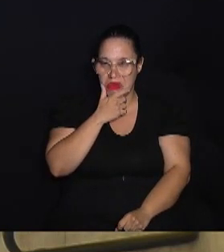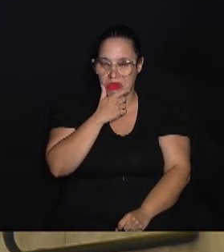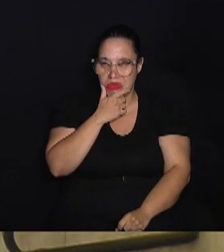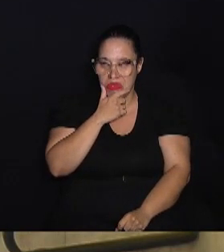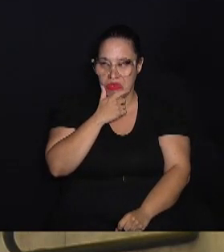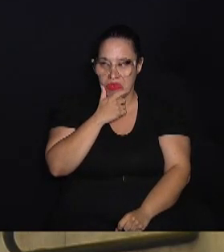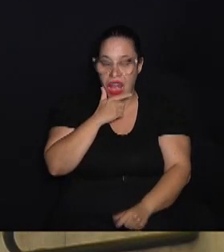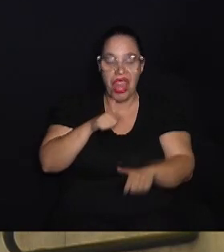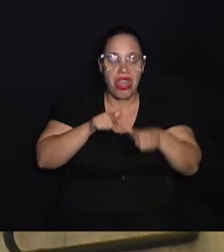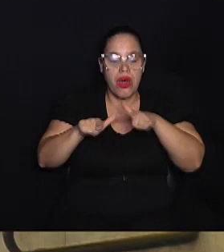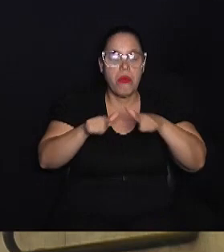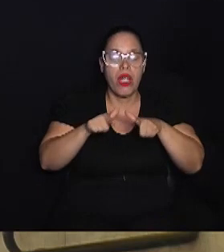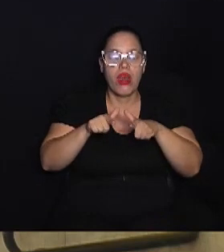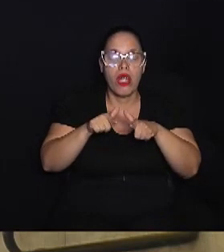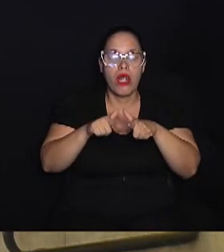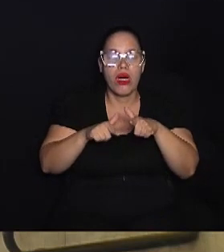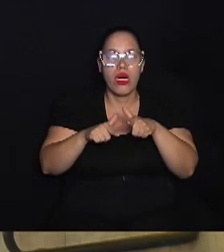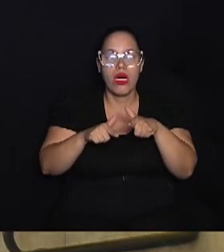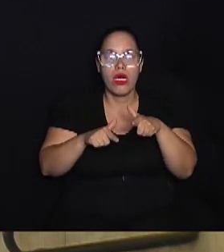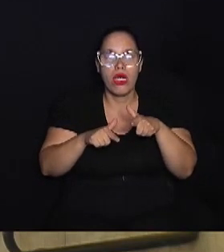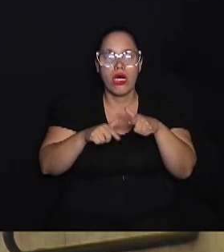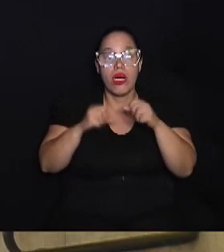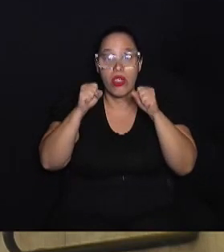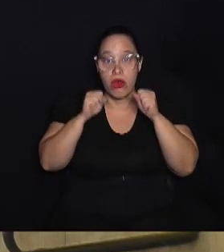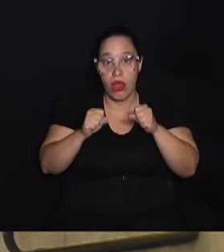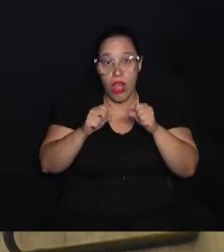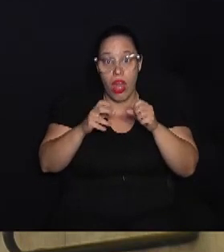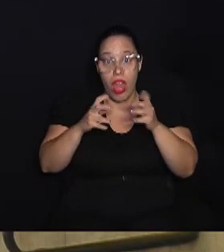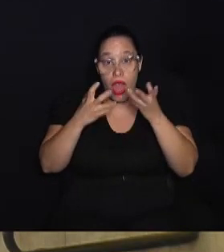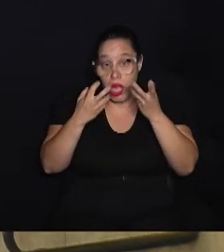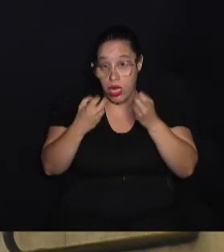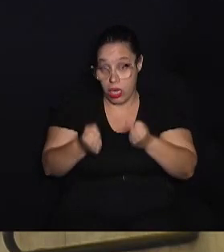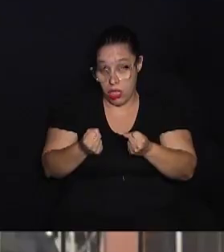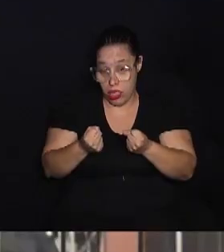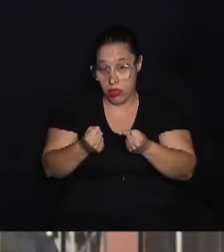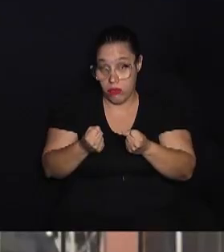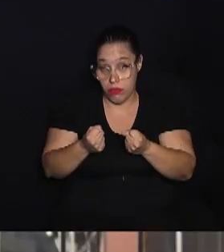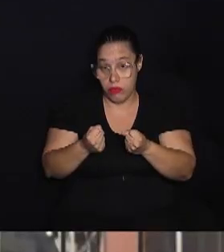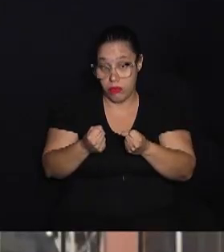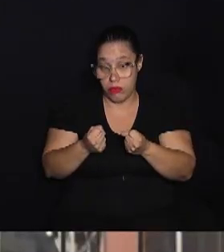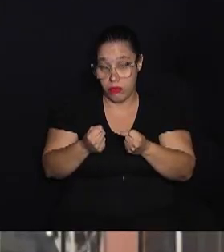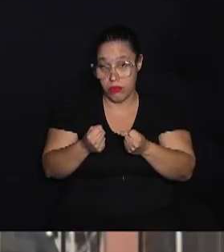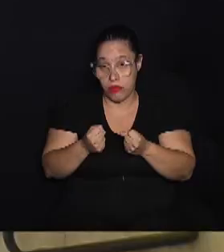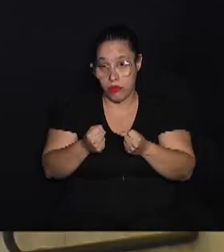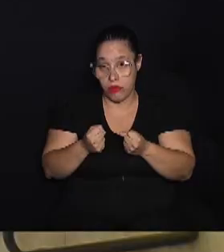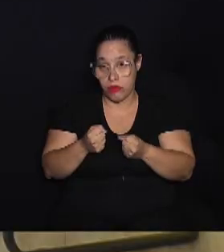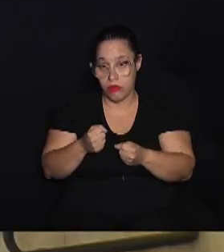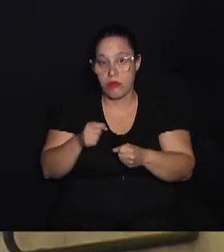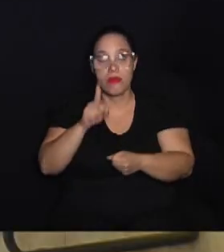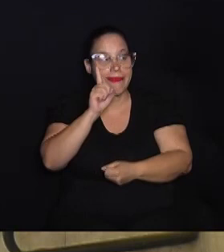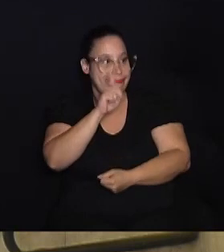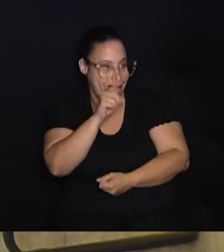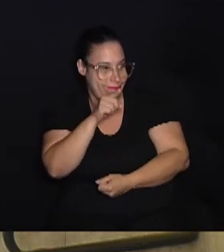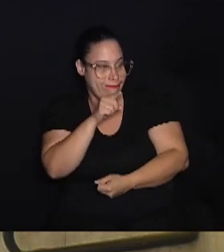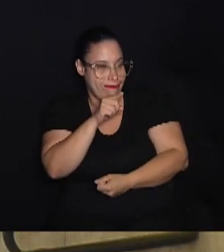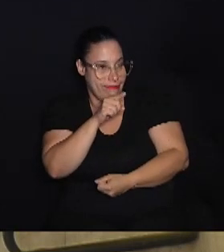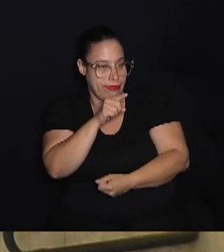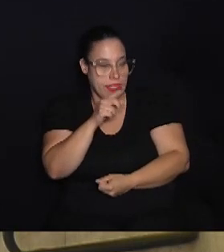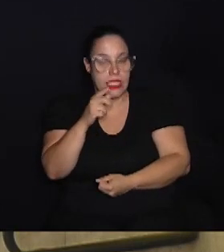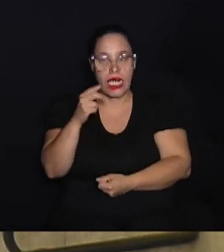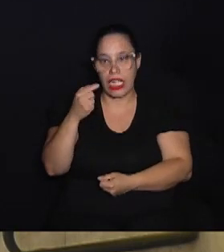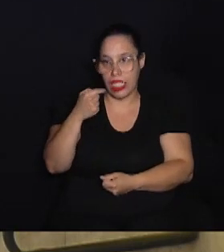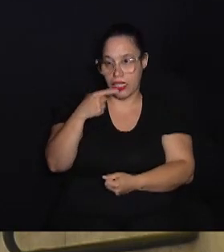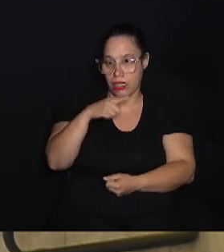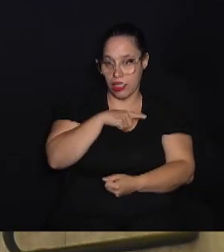mas trabalhar para que a gente possa resgatar algumas coisas que ainda... A gente tem exatamente isso, né? O que a gente